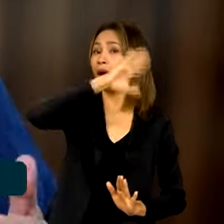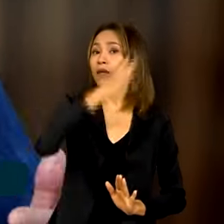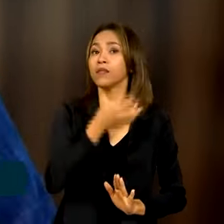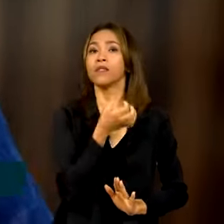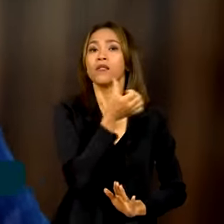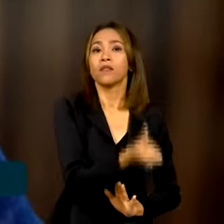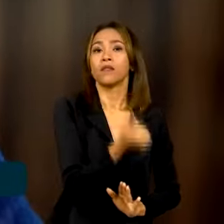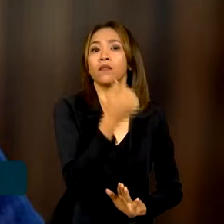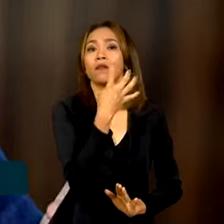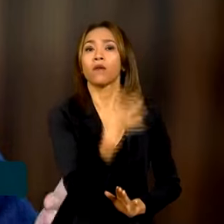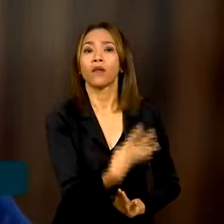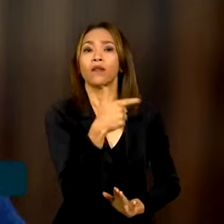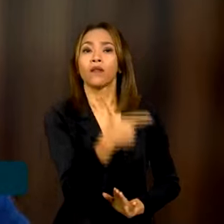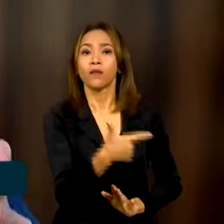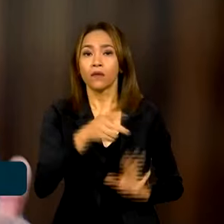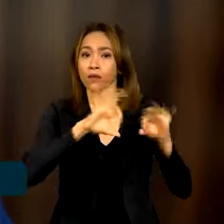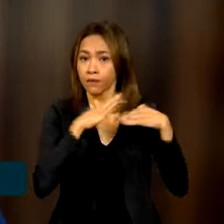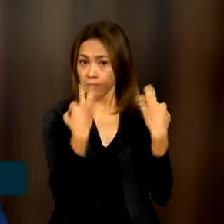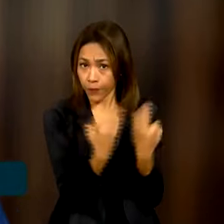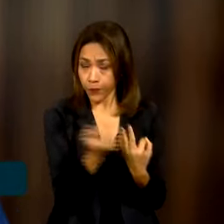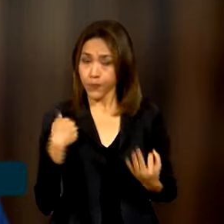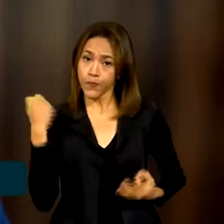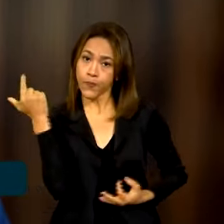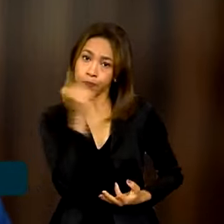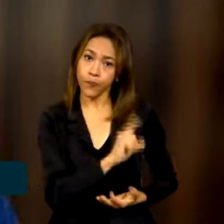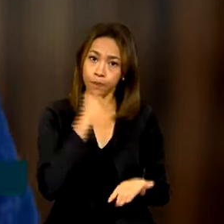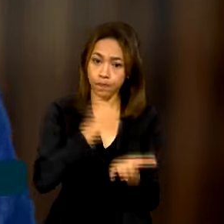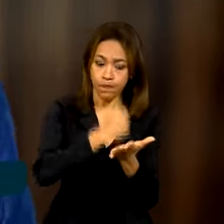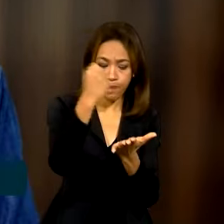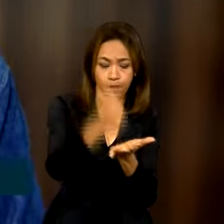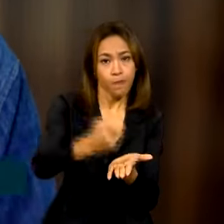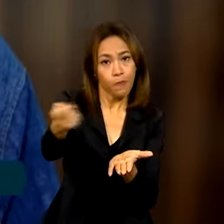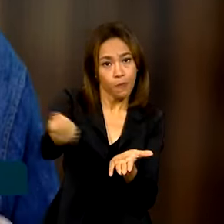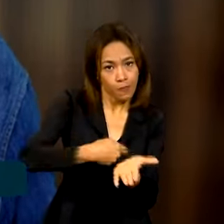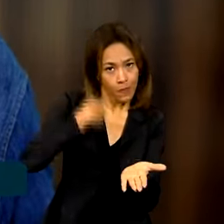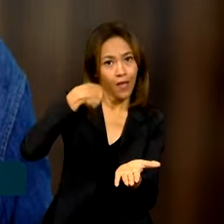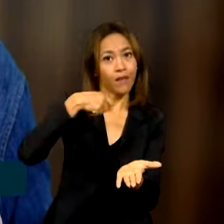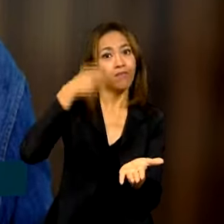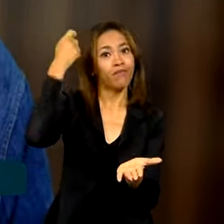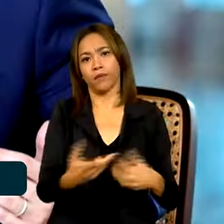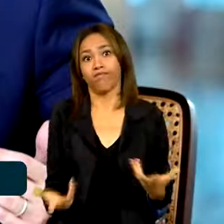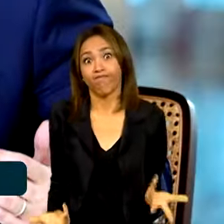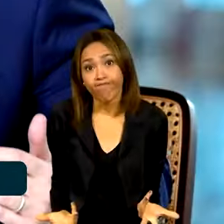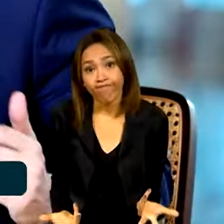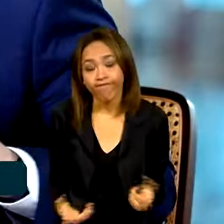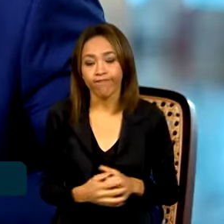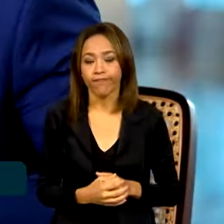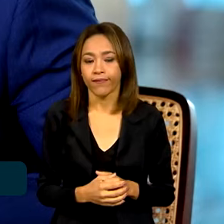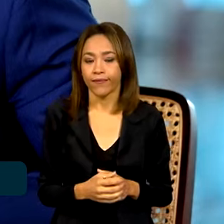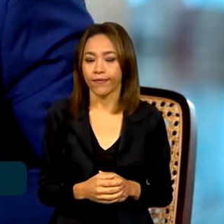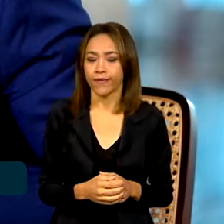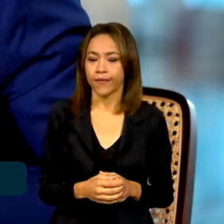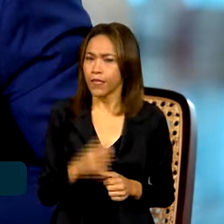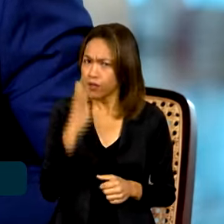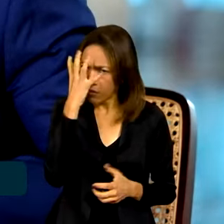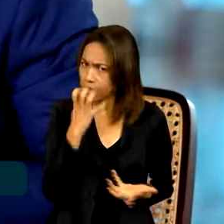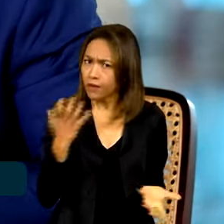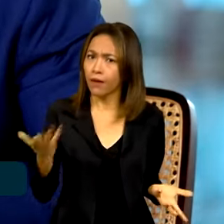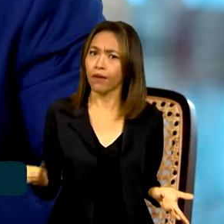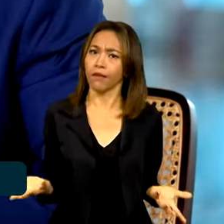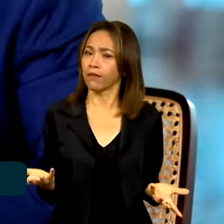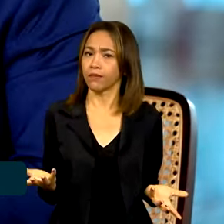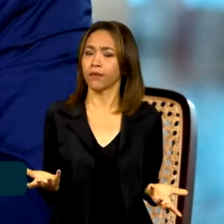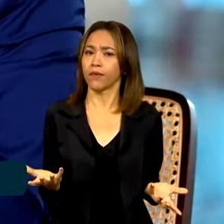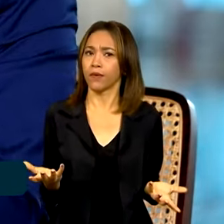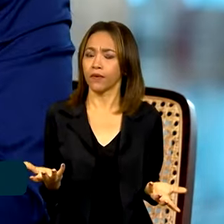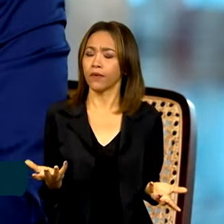famílias que vão ter os seus contratos quitados É isso mesmo explica para nós o que que é isso Minha Casa Minha Vida Presidente ele tem que